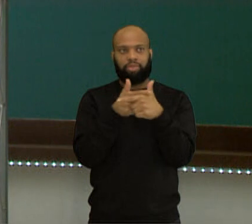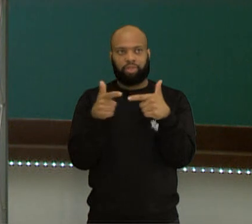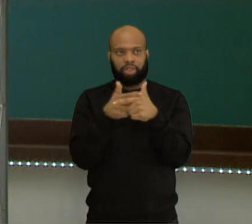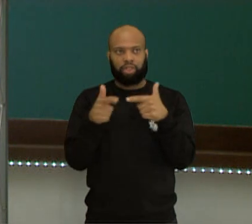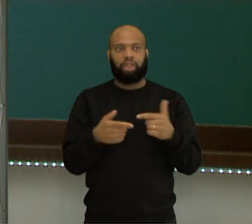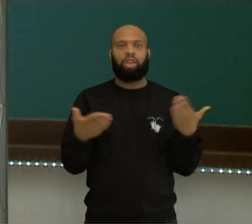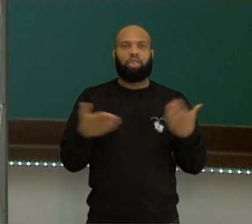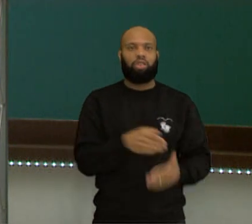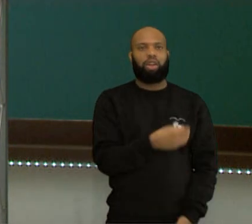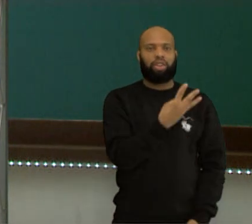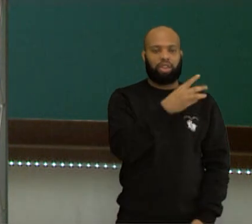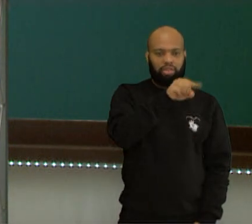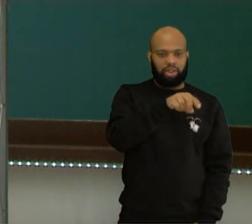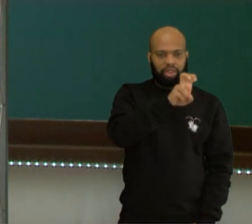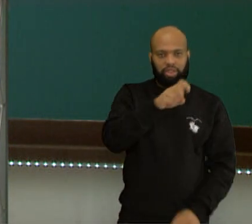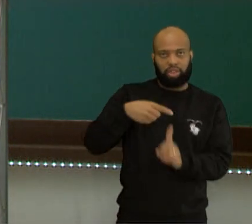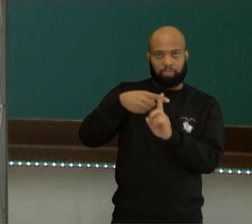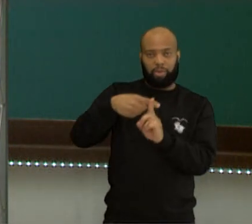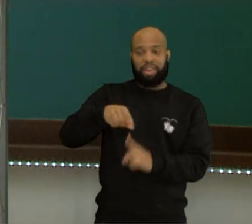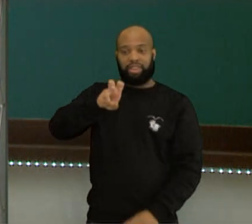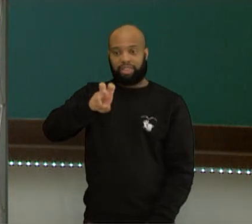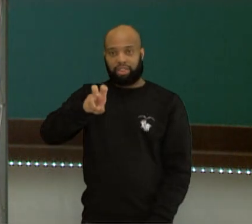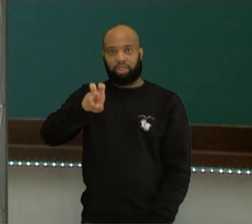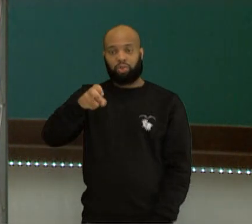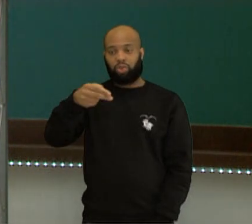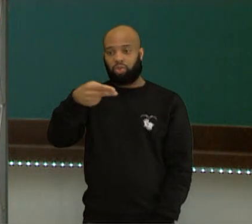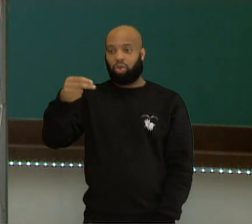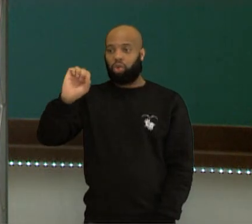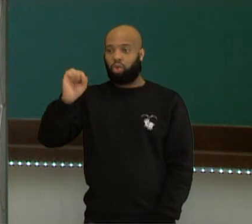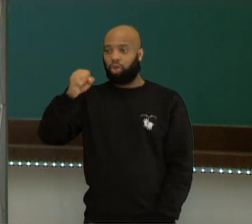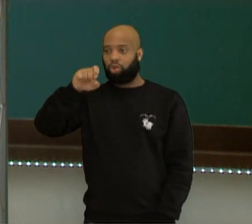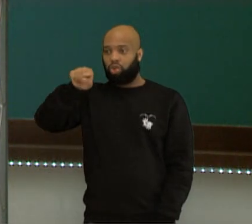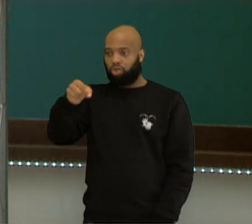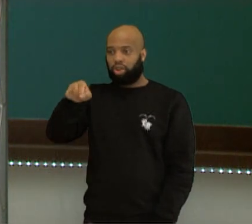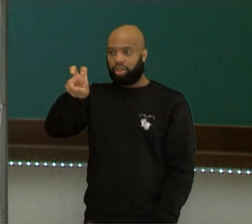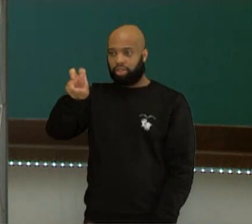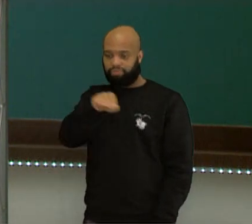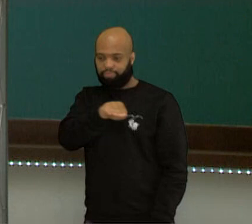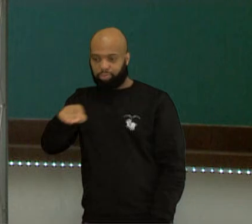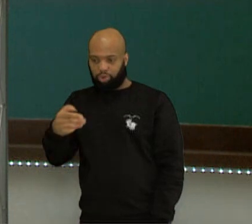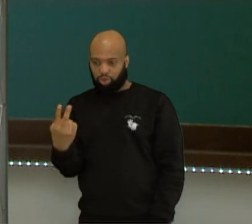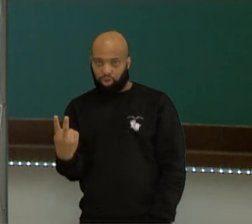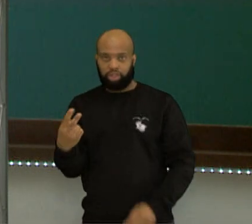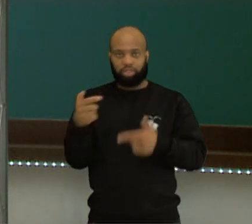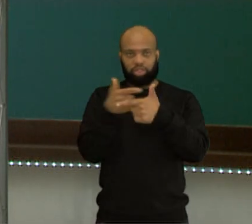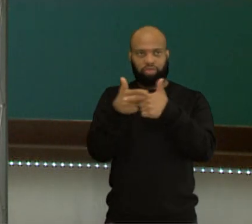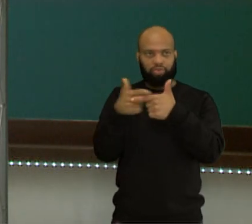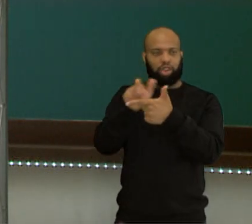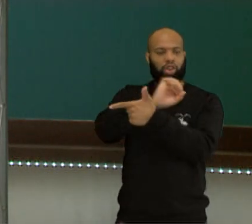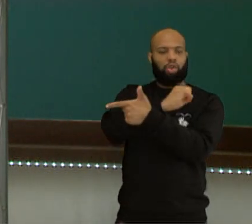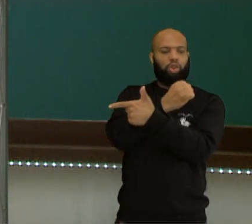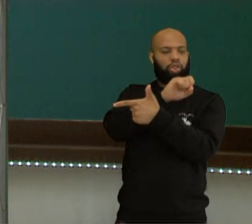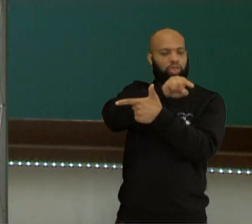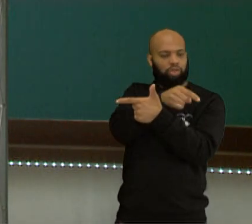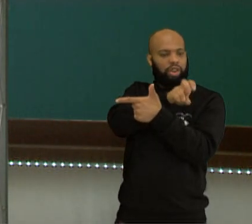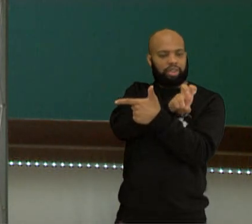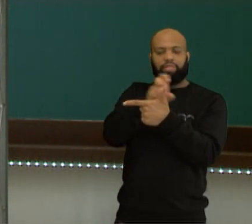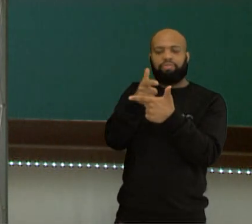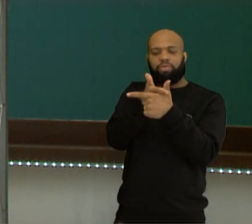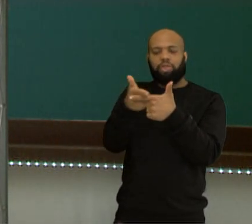lá, 3,5 mais 5 vai dar 8,5. Quando a gente divide por 2, né, metade de